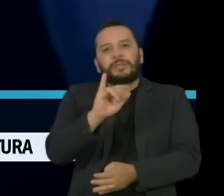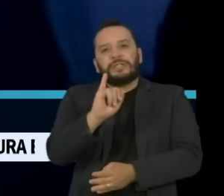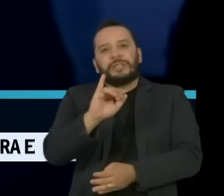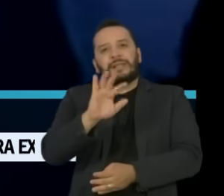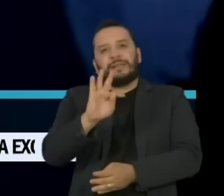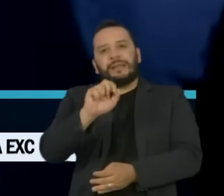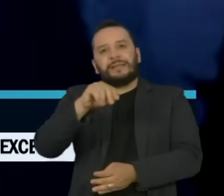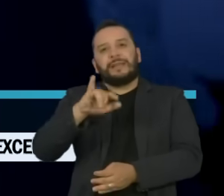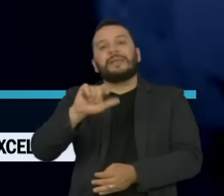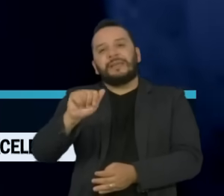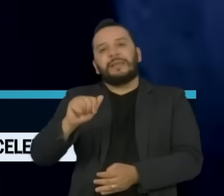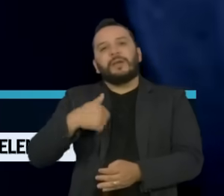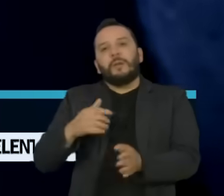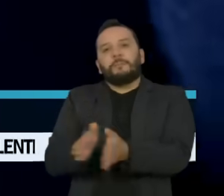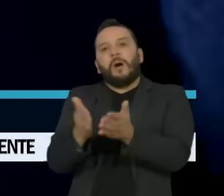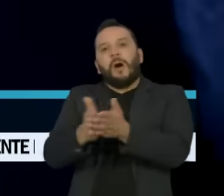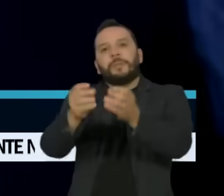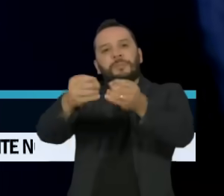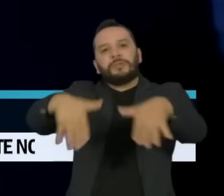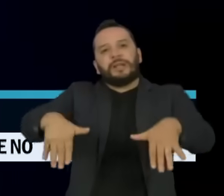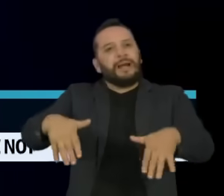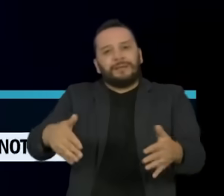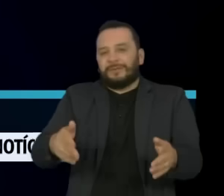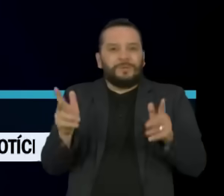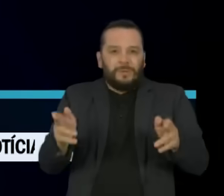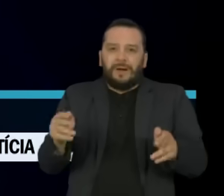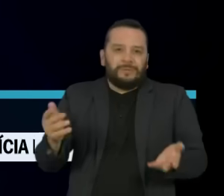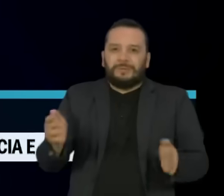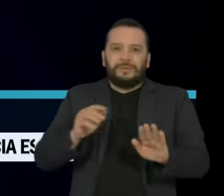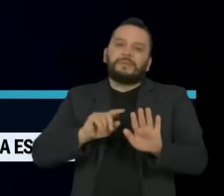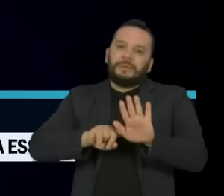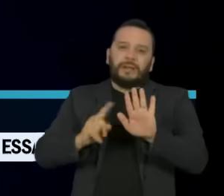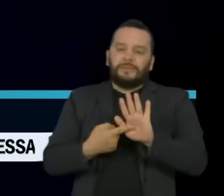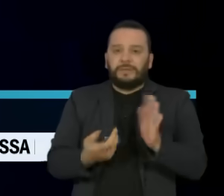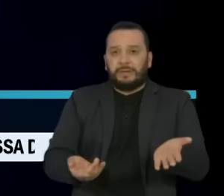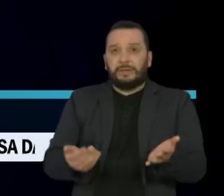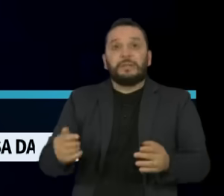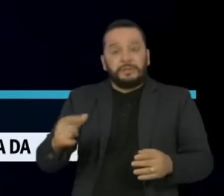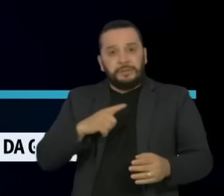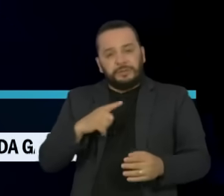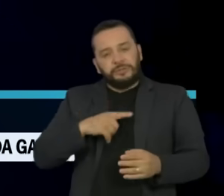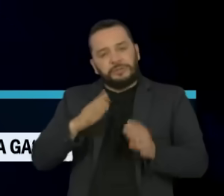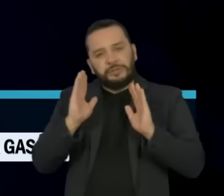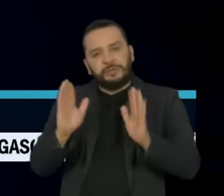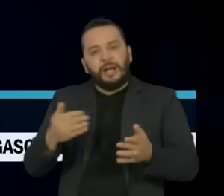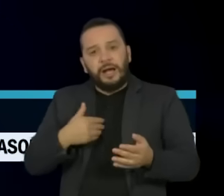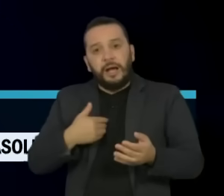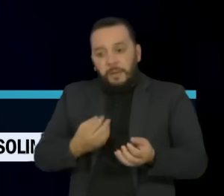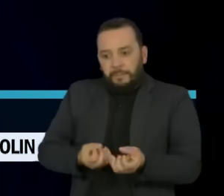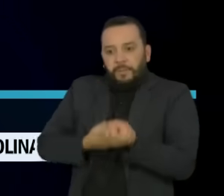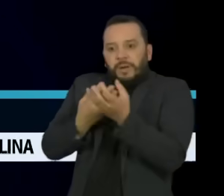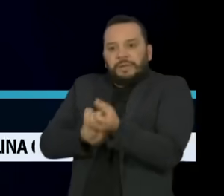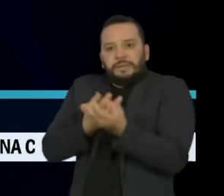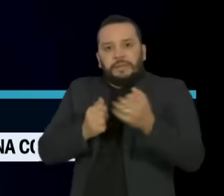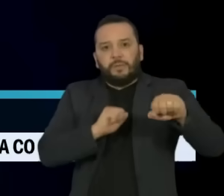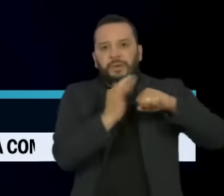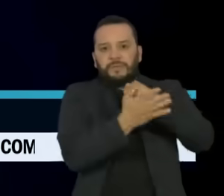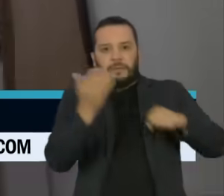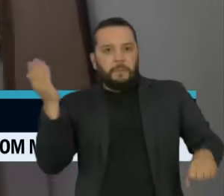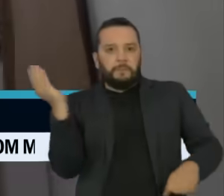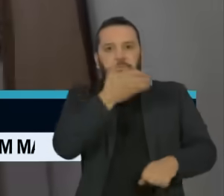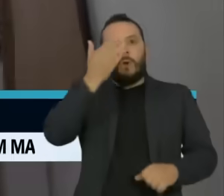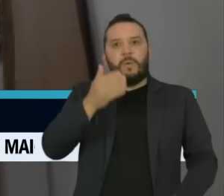No quadro Poesia Vence a Pandemia, a nossa convidada é a escritora, poeta, slammer e produtora cultural Mel